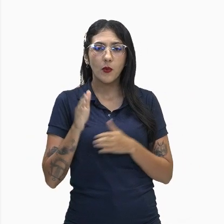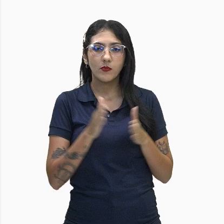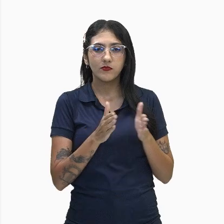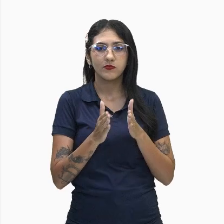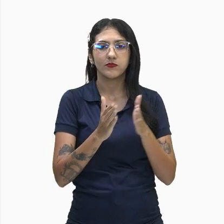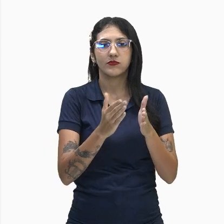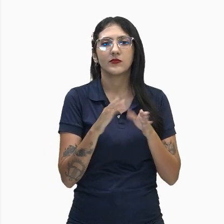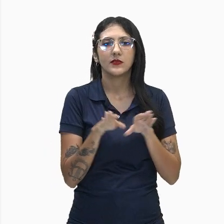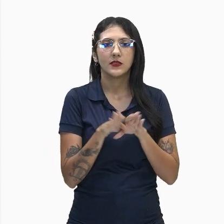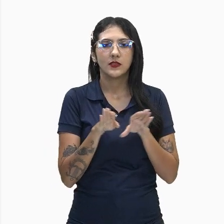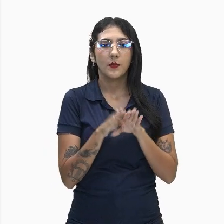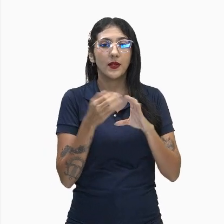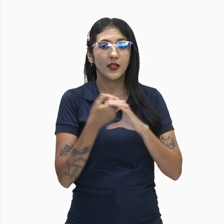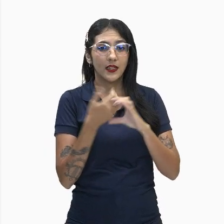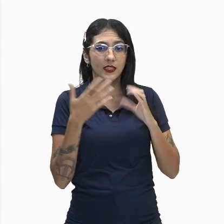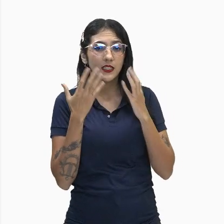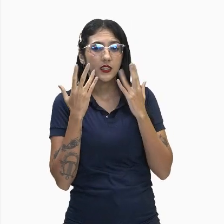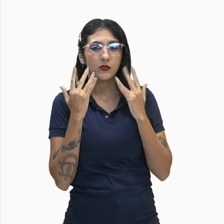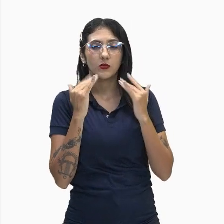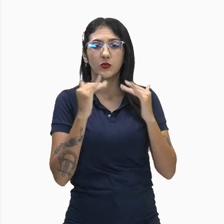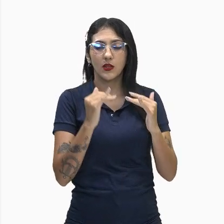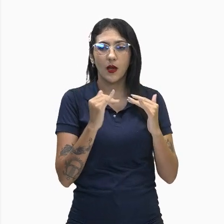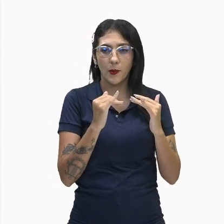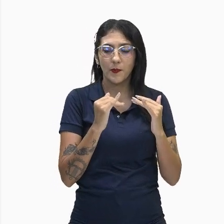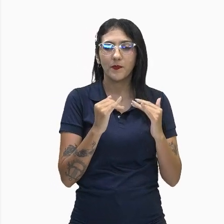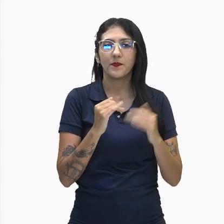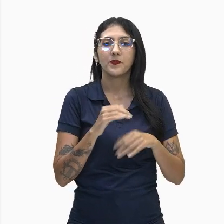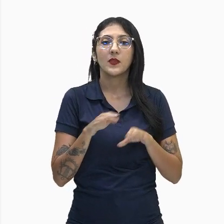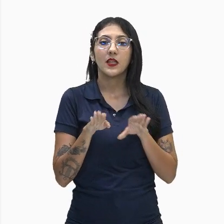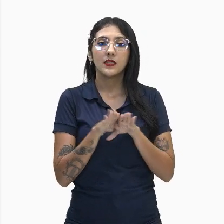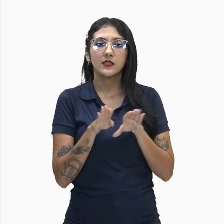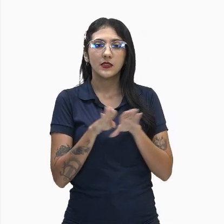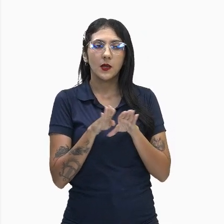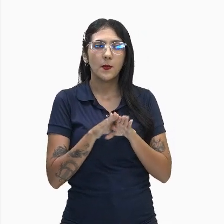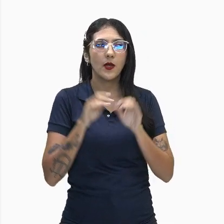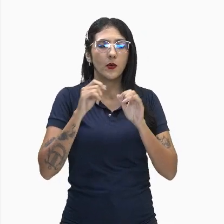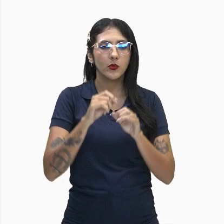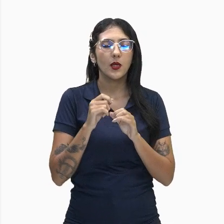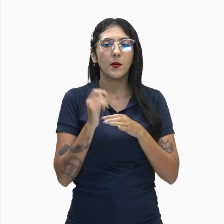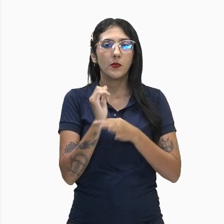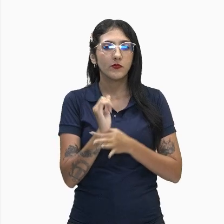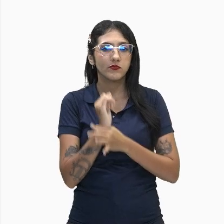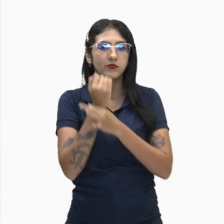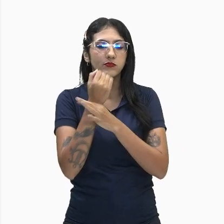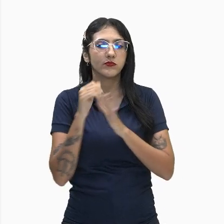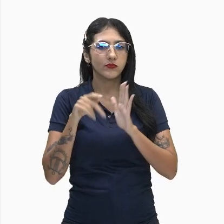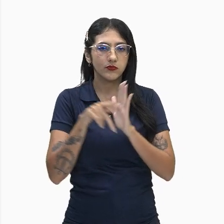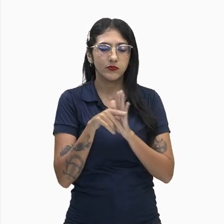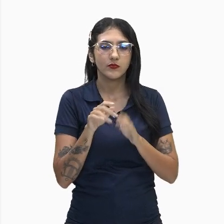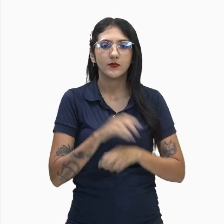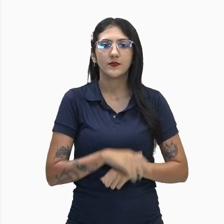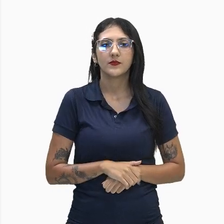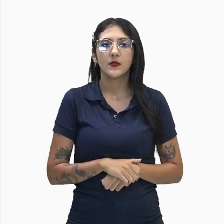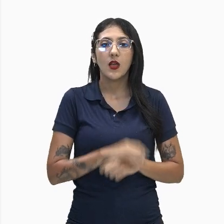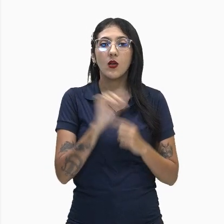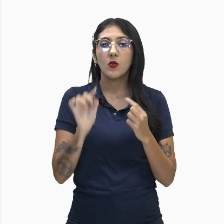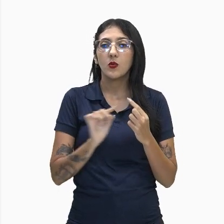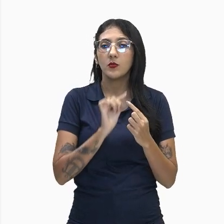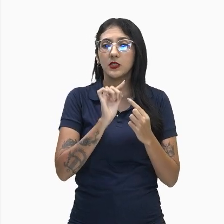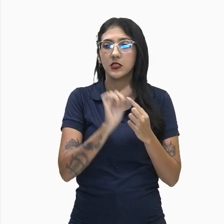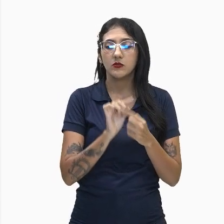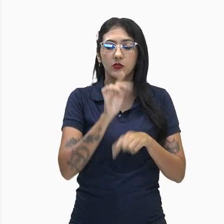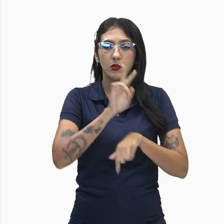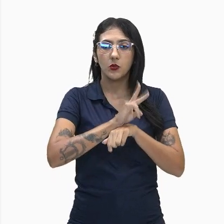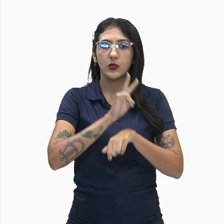com características naturais relevantes, legalmente instituídos pelo poder público, com objetivos de